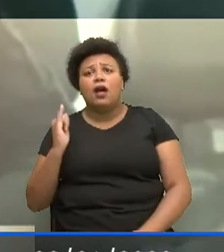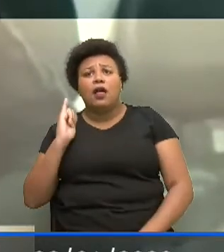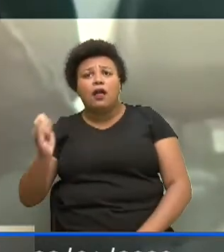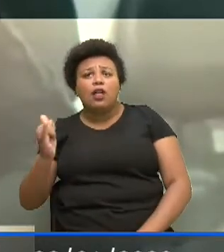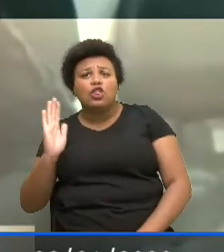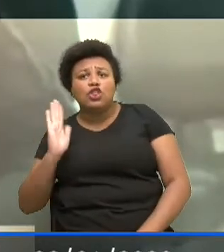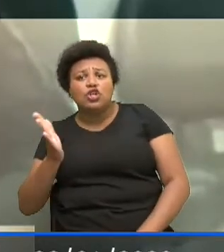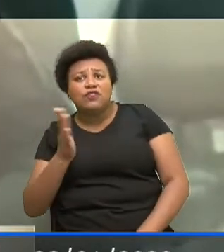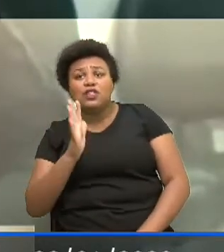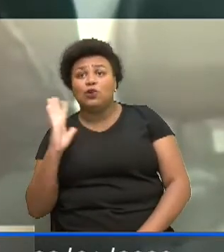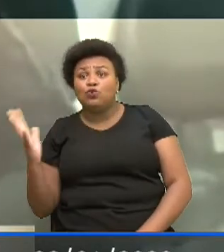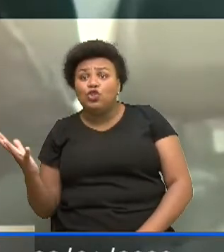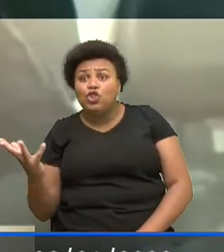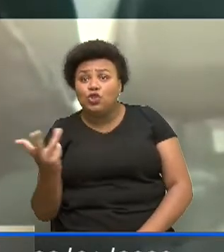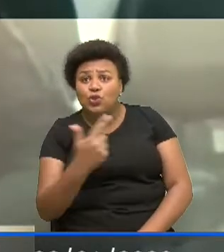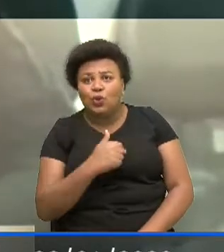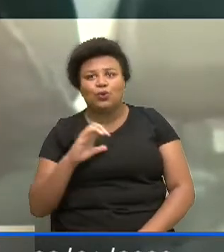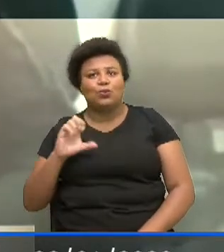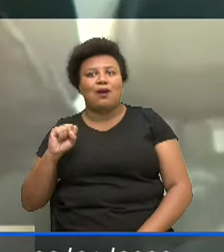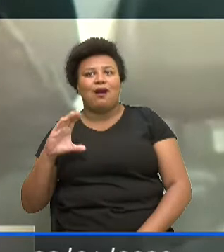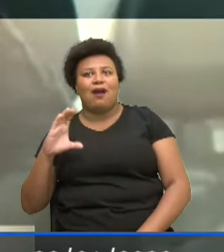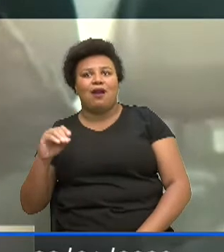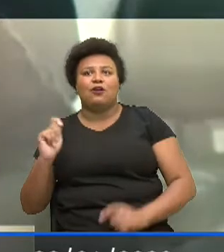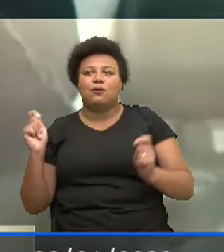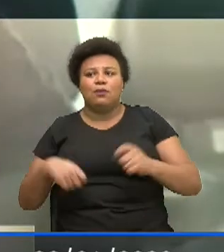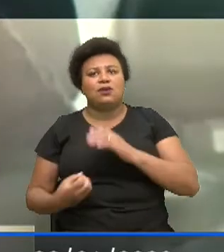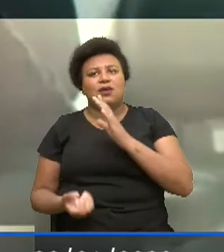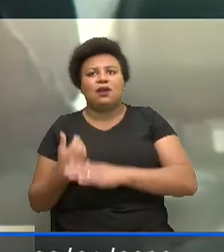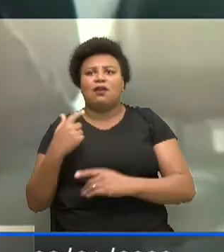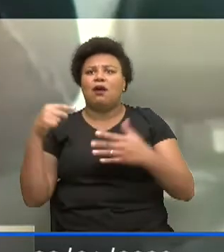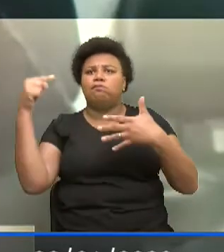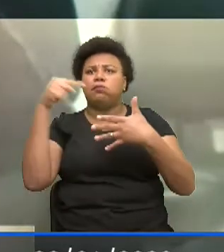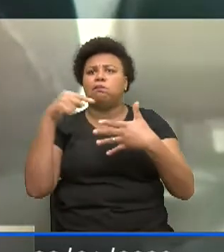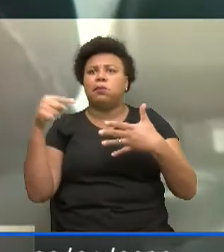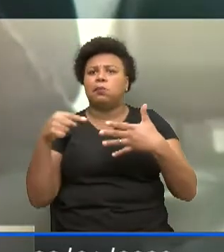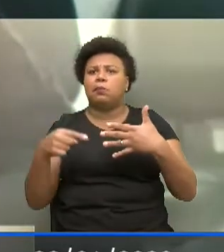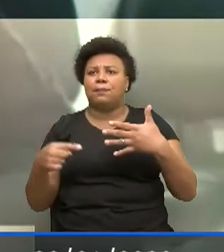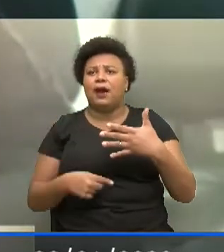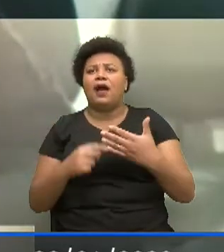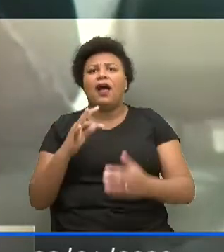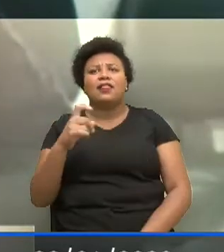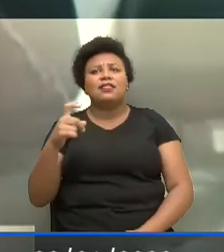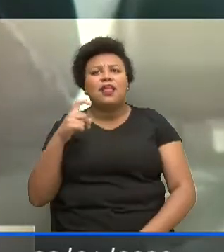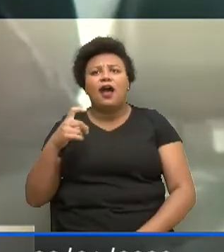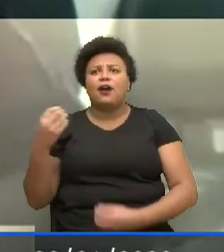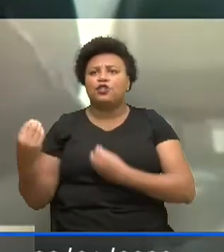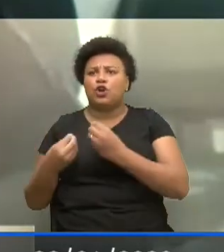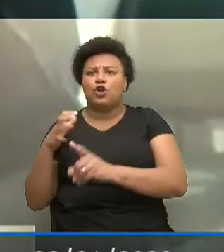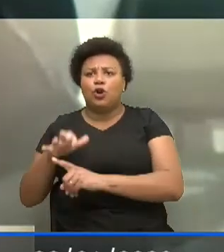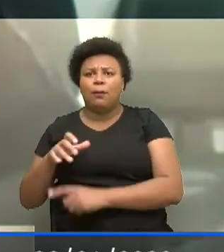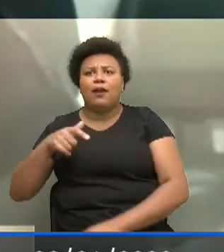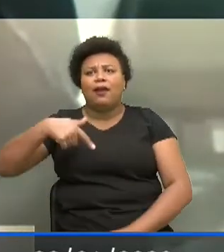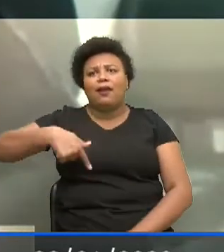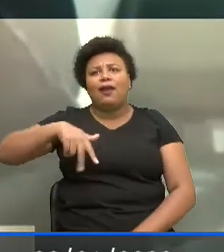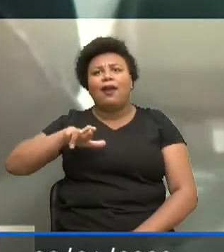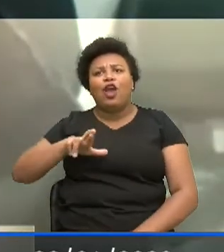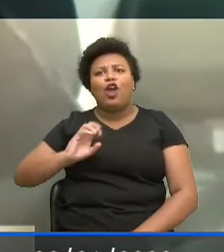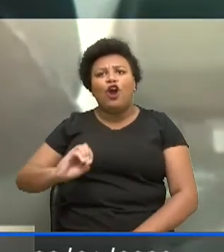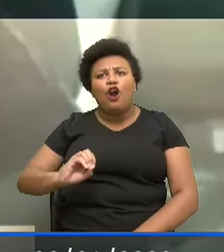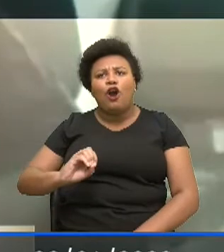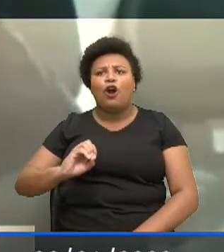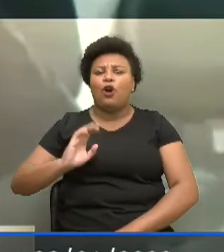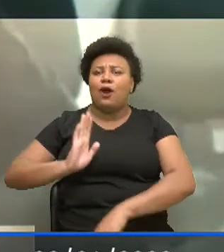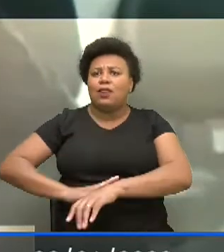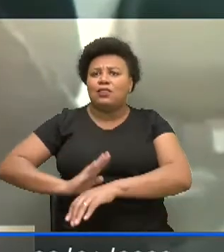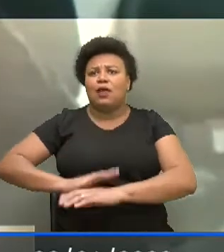de todos esses casos, para que a gente possa criar parâmetros, inclusive de taxa de ataque, de RO, né, de tempo de